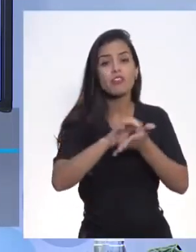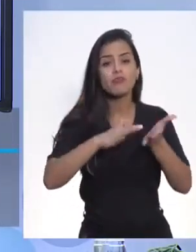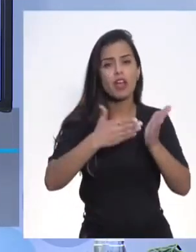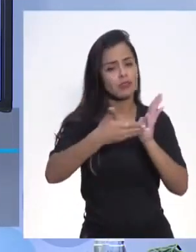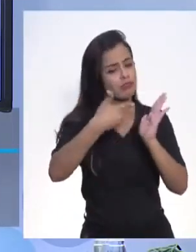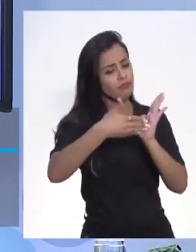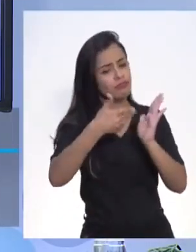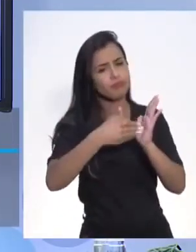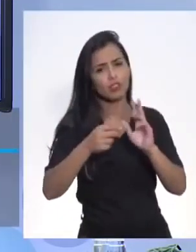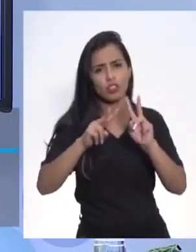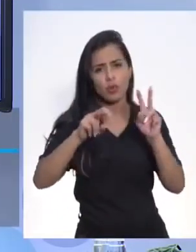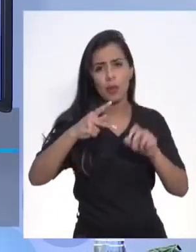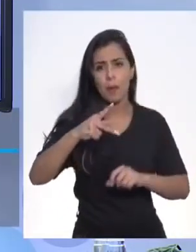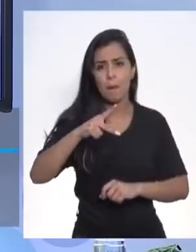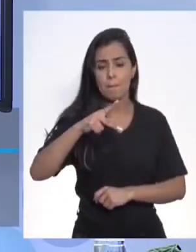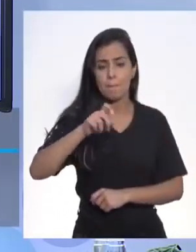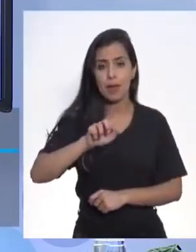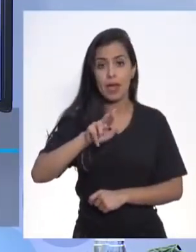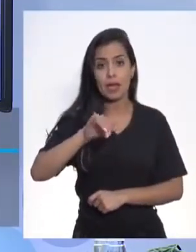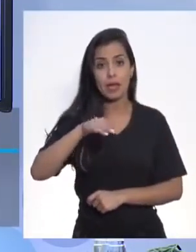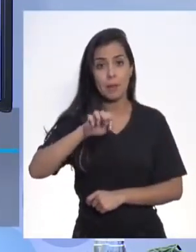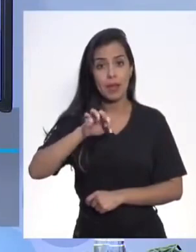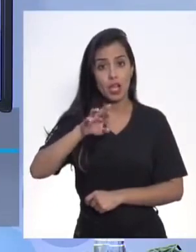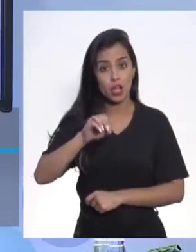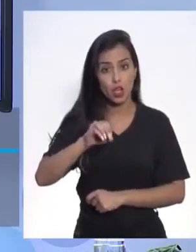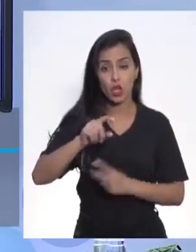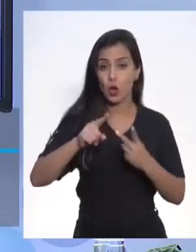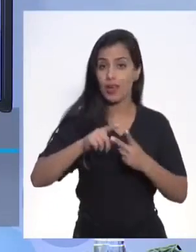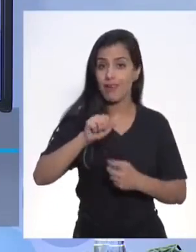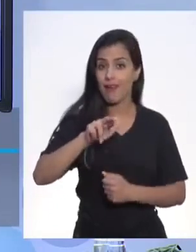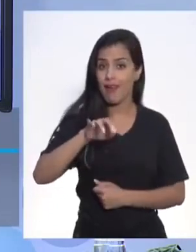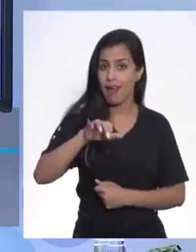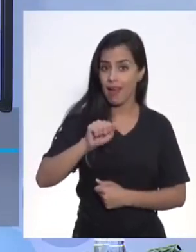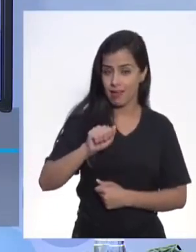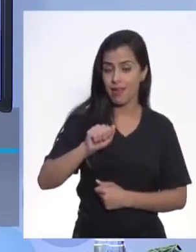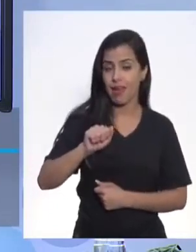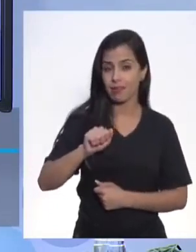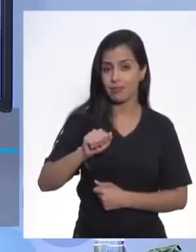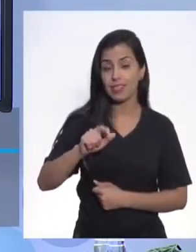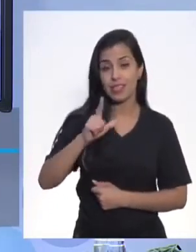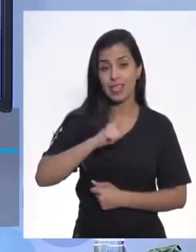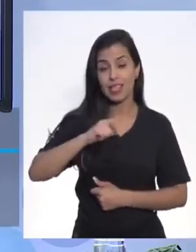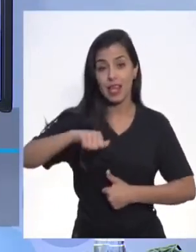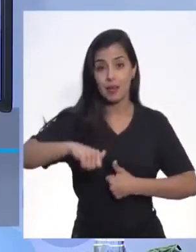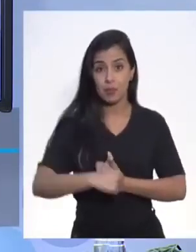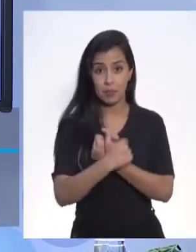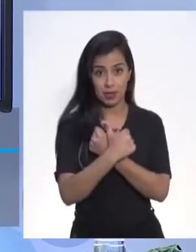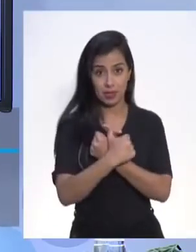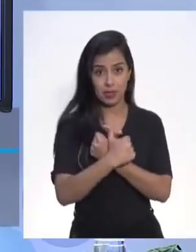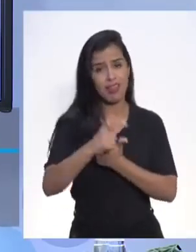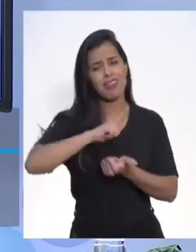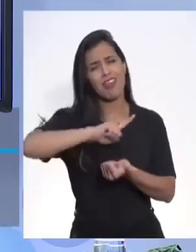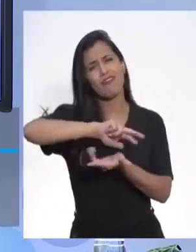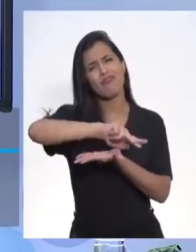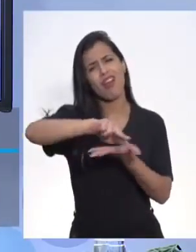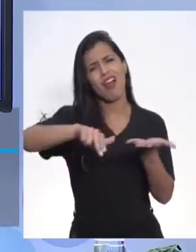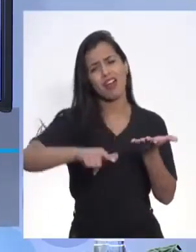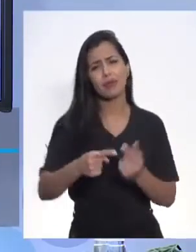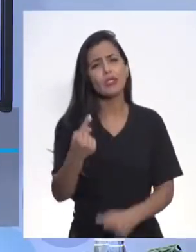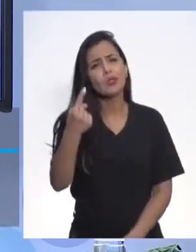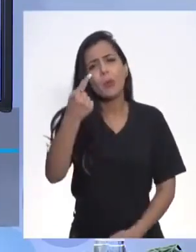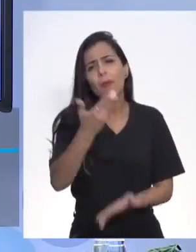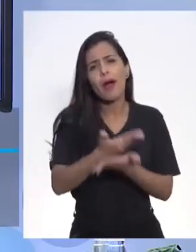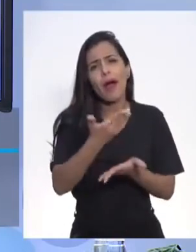de perímetro e de área, que é a parte de geometria, envolvendo a equação do primeiro grau, que tem vários, mas infelizmente numa aula não dá para eu